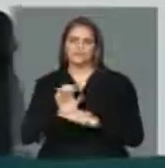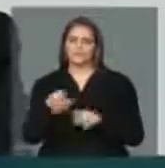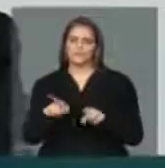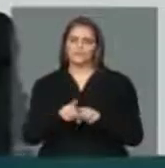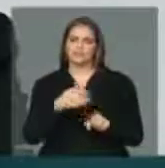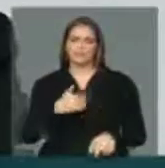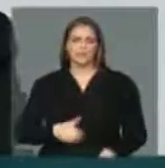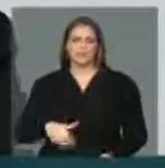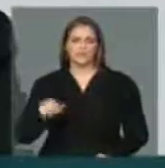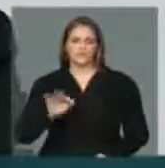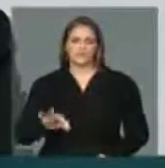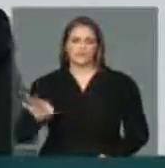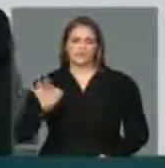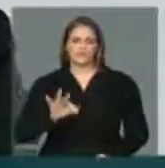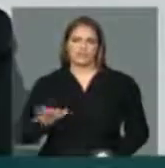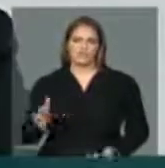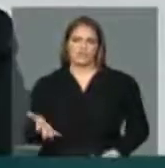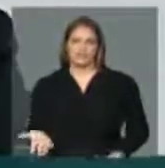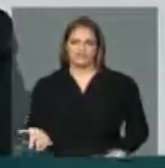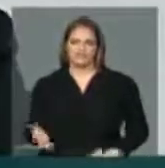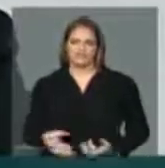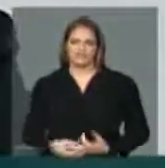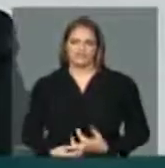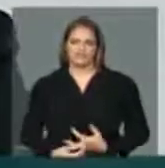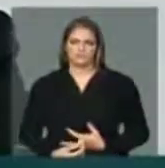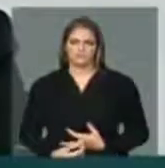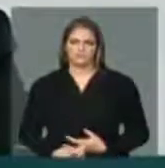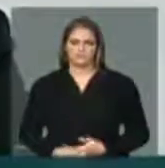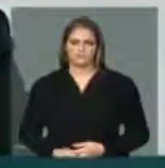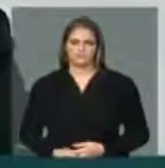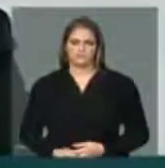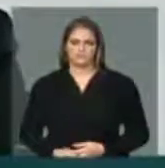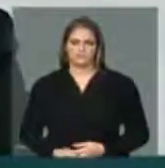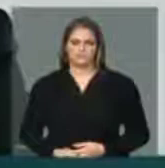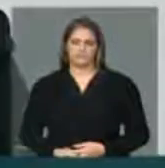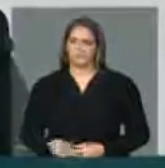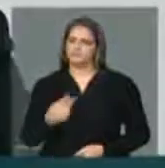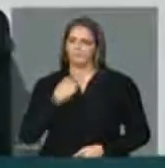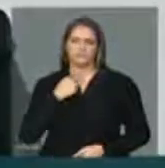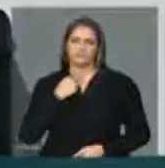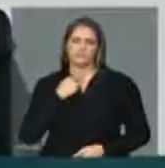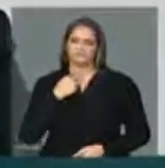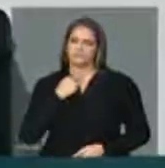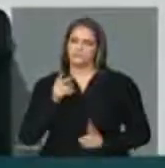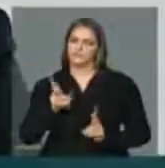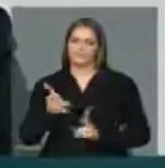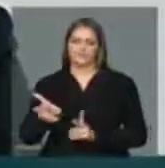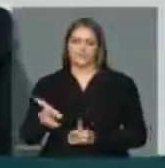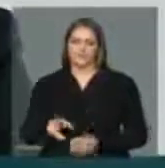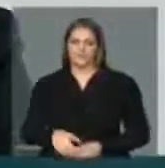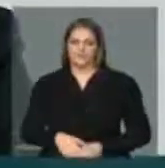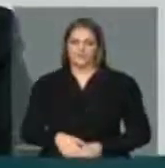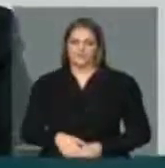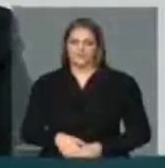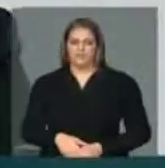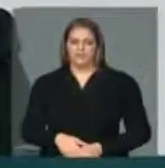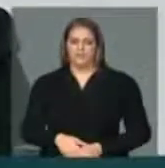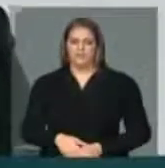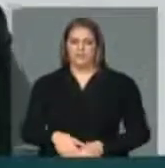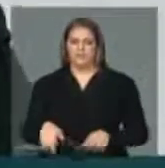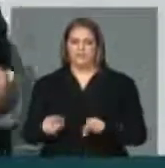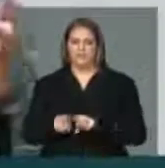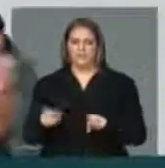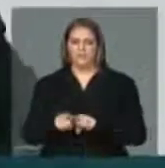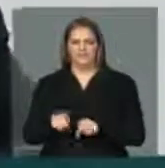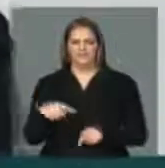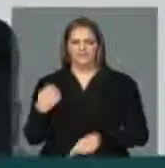governo federal. Então, esse é um ponto que não tem como continuar no sistema brasileiro. Defendemos também,